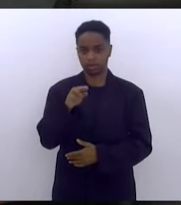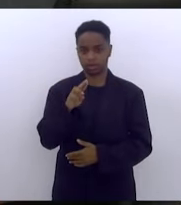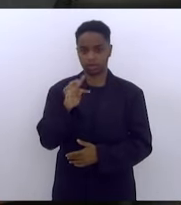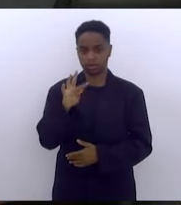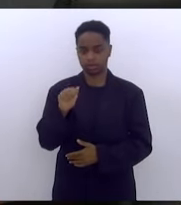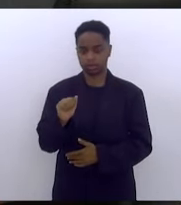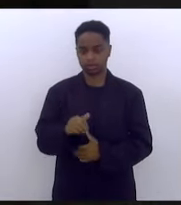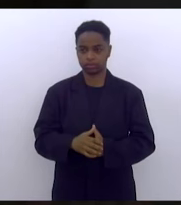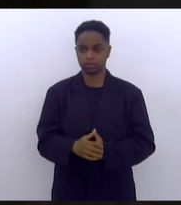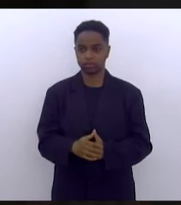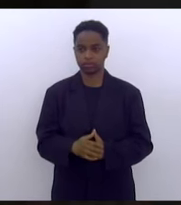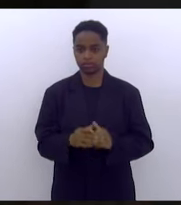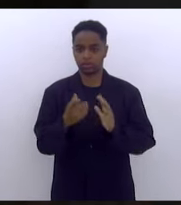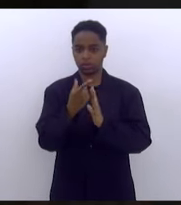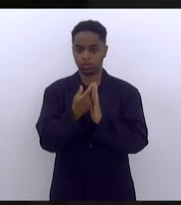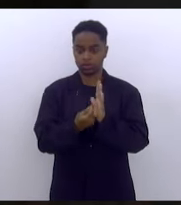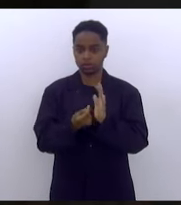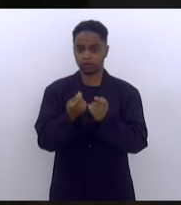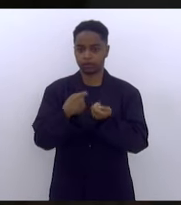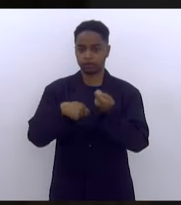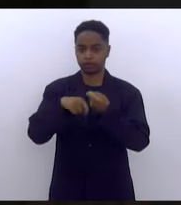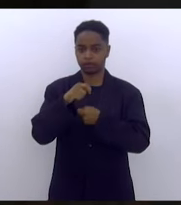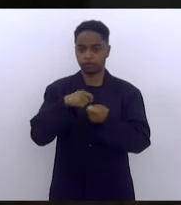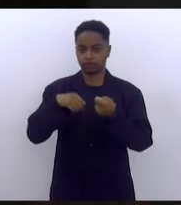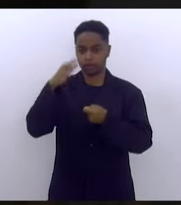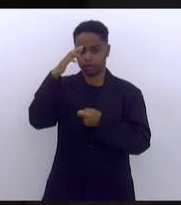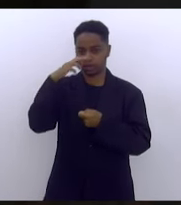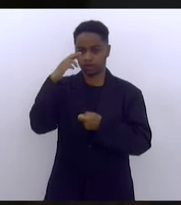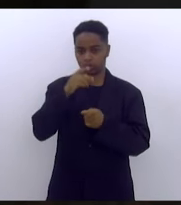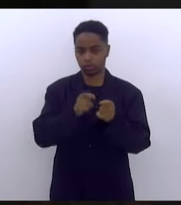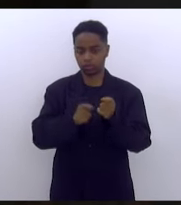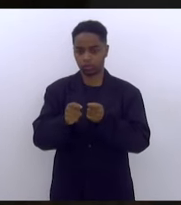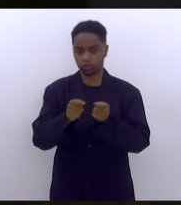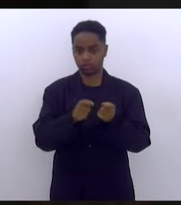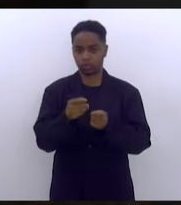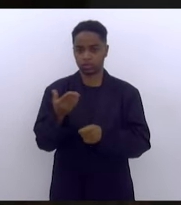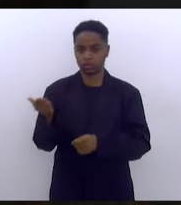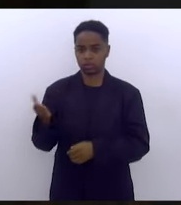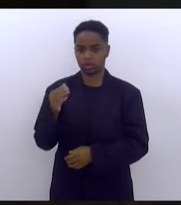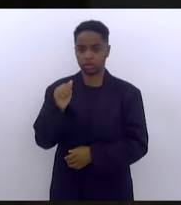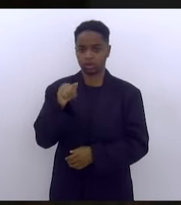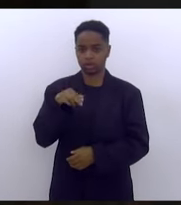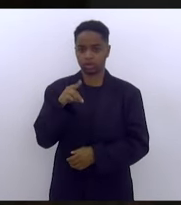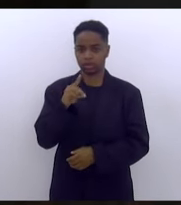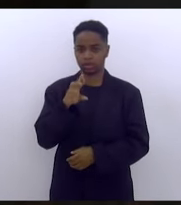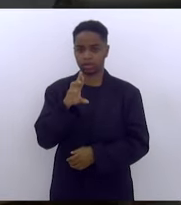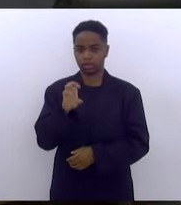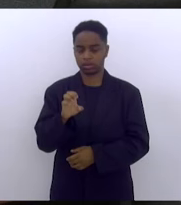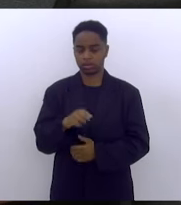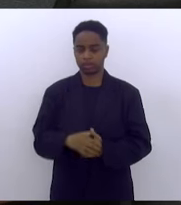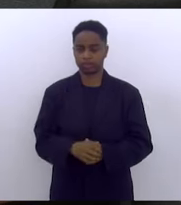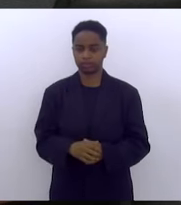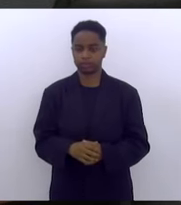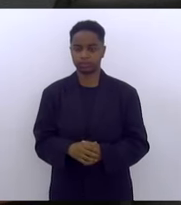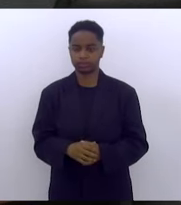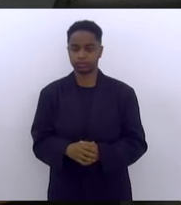Rocha. Orçamento, Finanças, Fiscalização Financeira e Controle, André Correia.